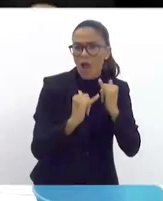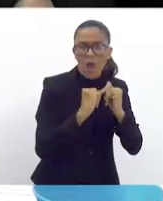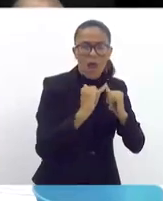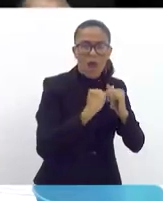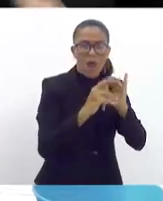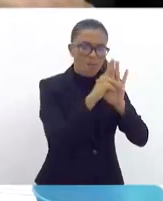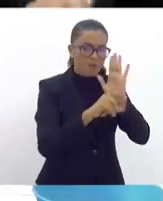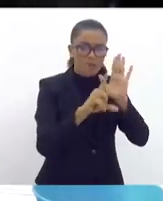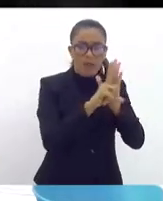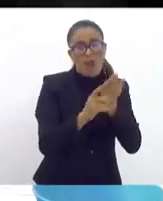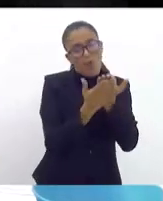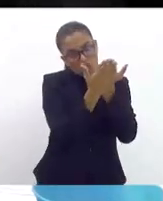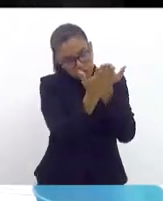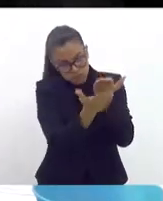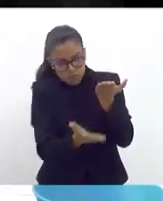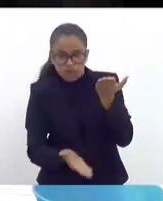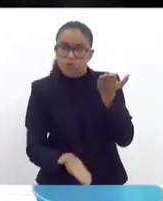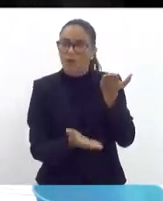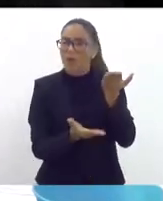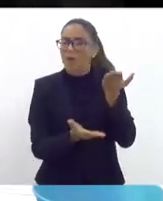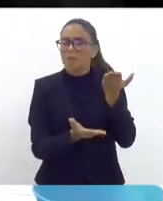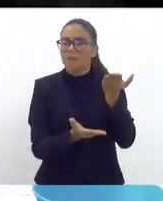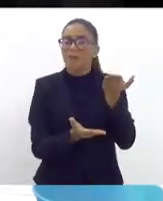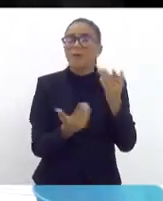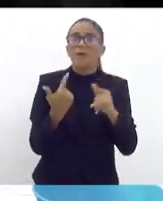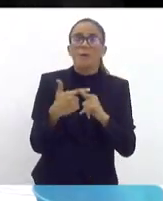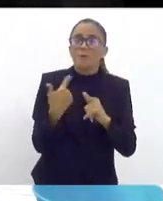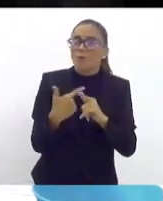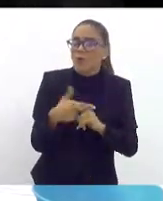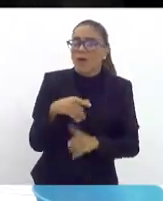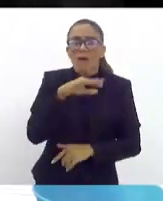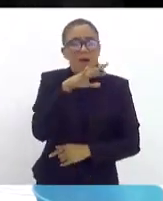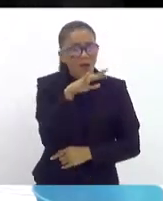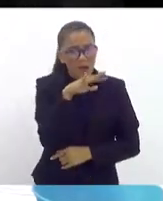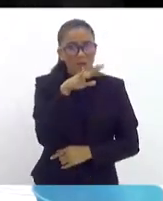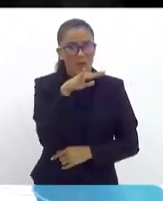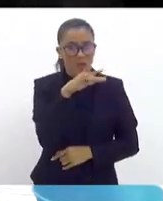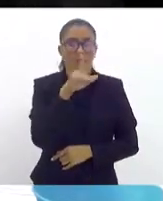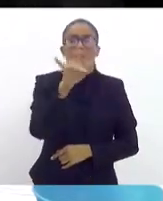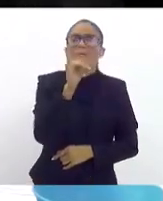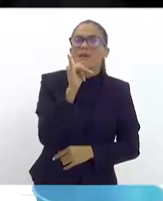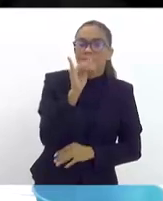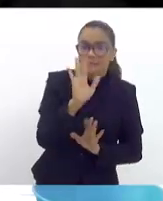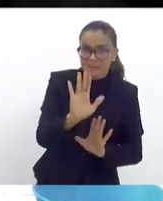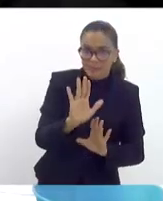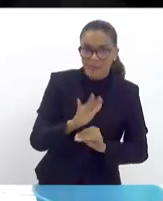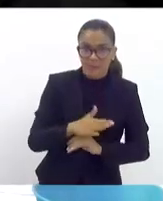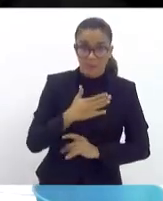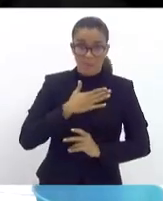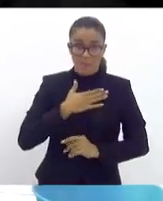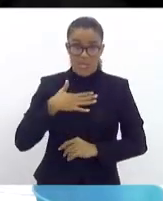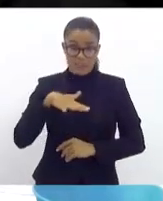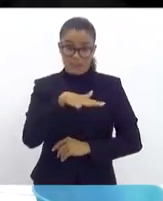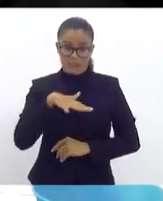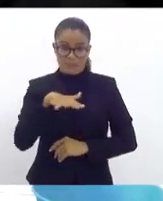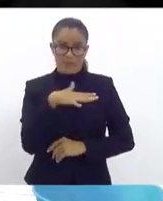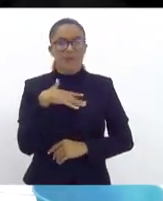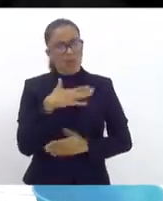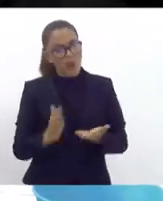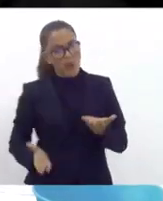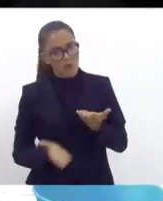uma anexação coletiva porque é ruim vou dar aqui um exemplo do meu caso eu